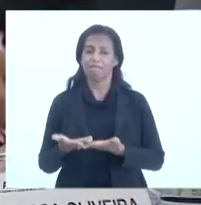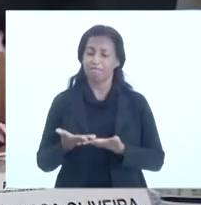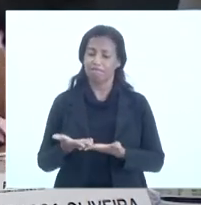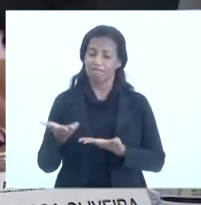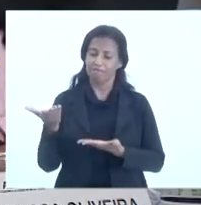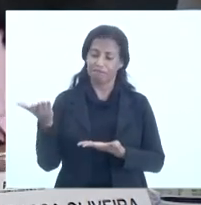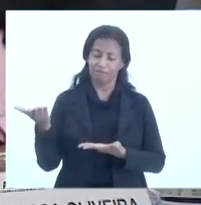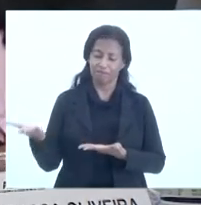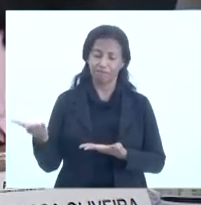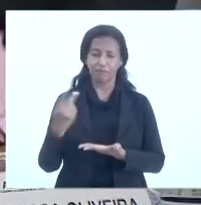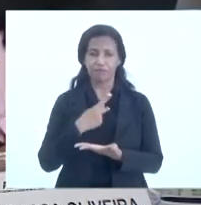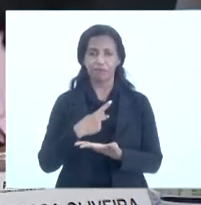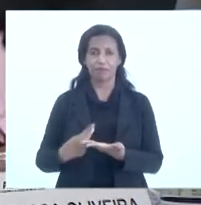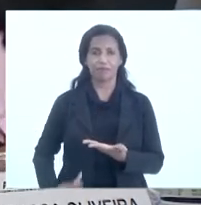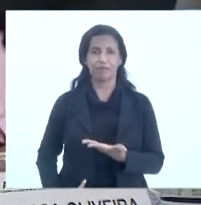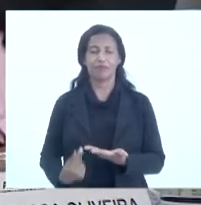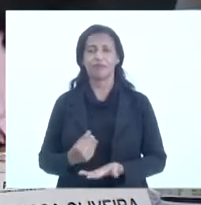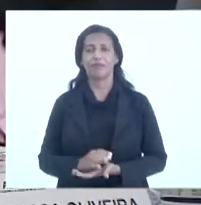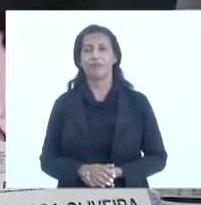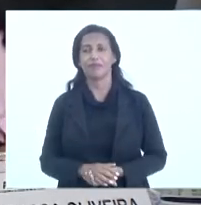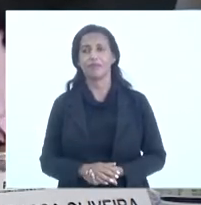mão de Vossa Excelência,